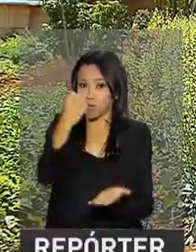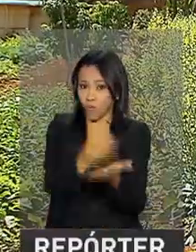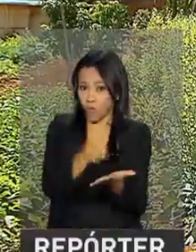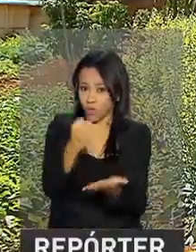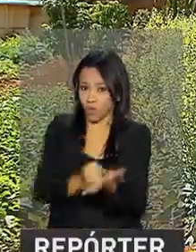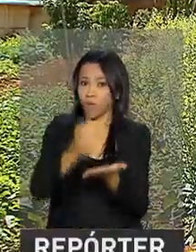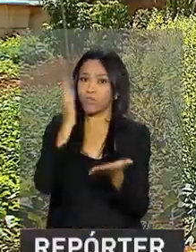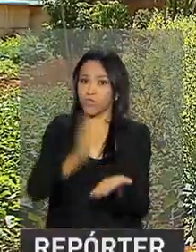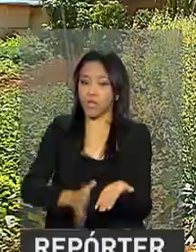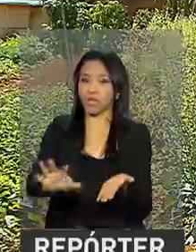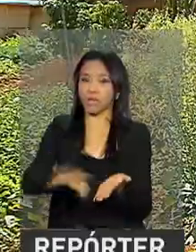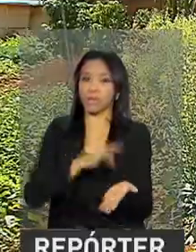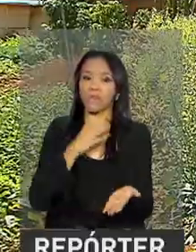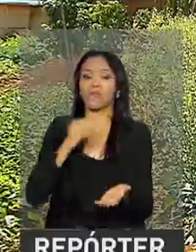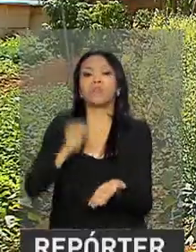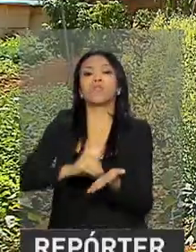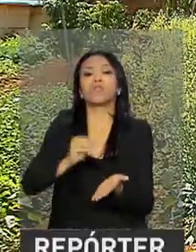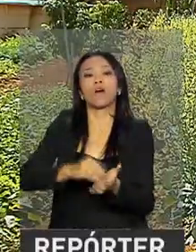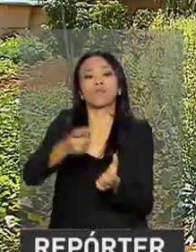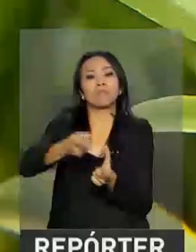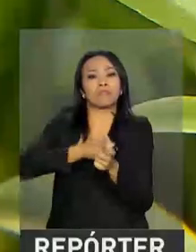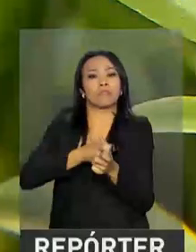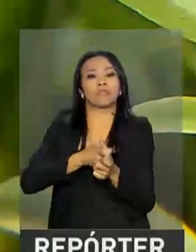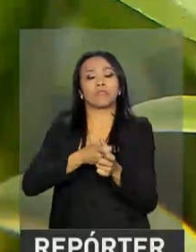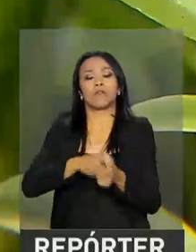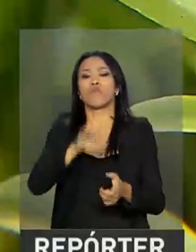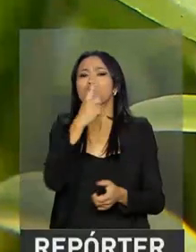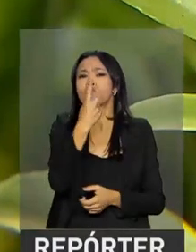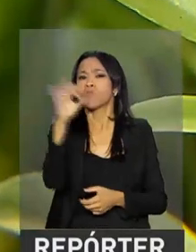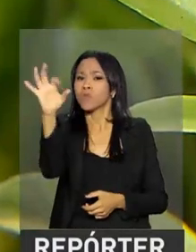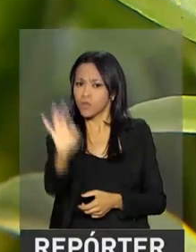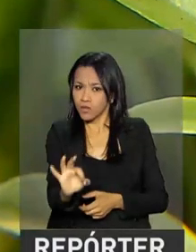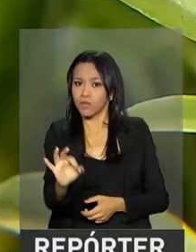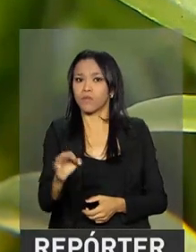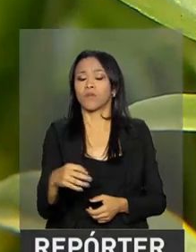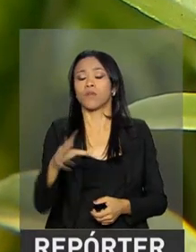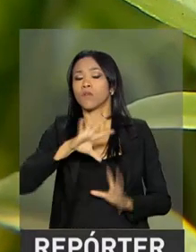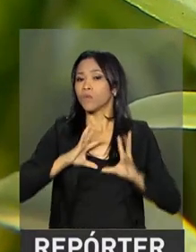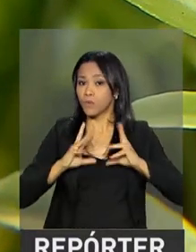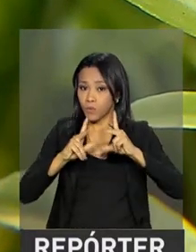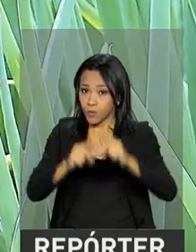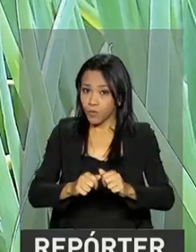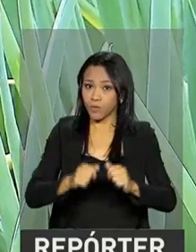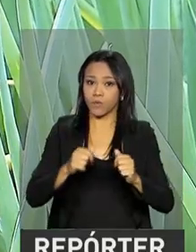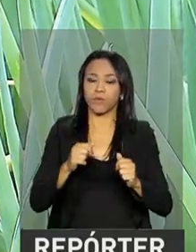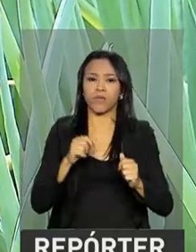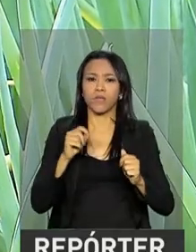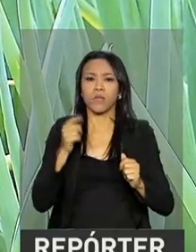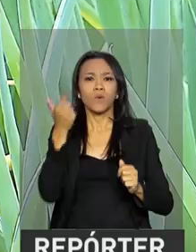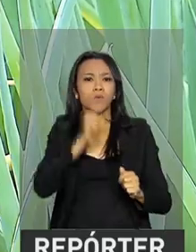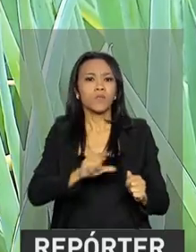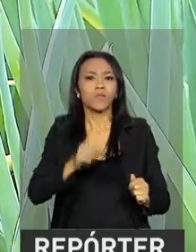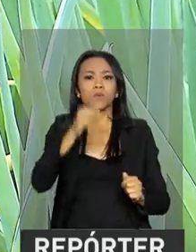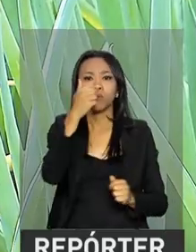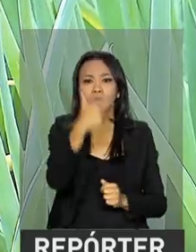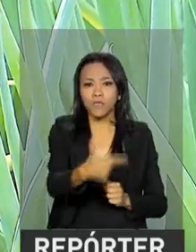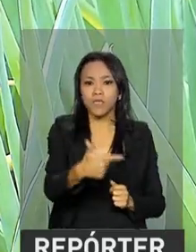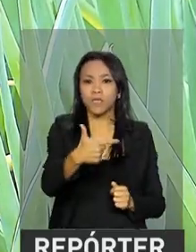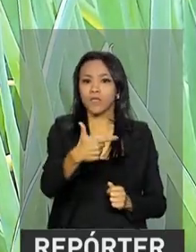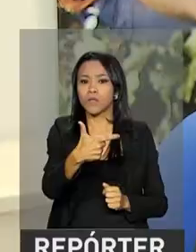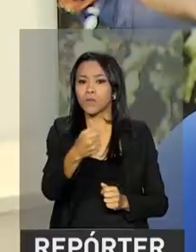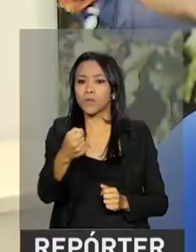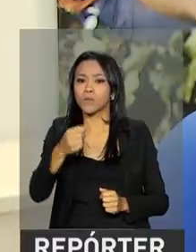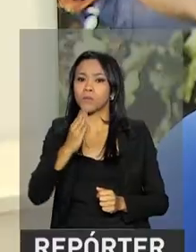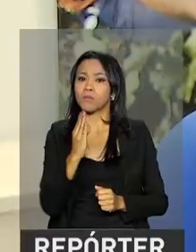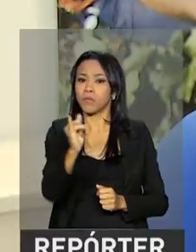inadimplência gira em torno de 1 um por cento o valor total das operações do pronaf atingiu 200 bilhões de